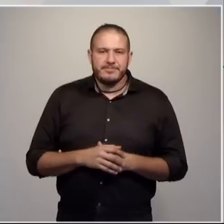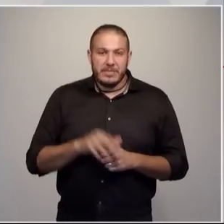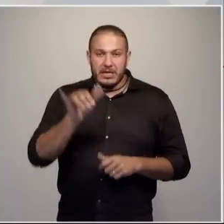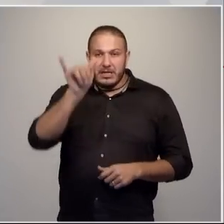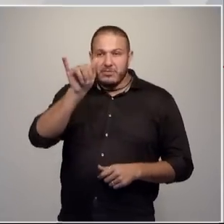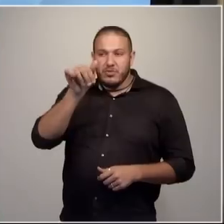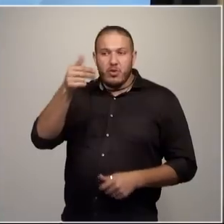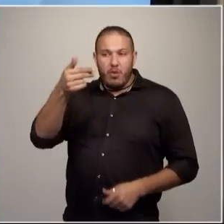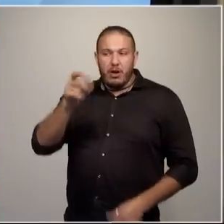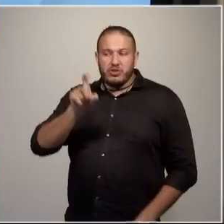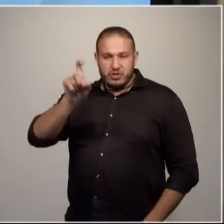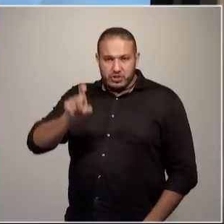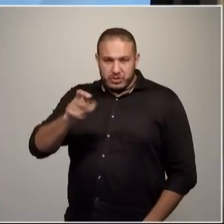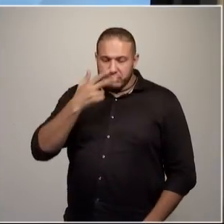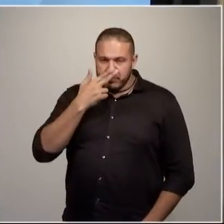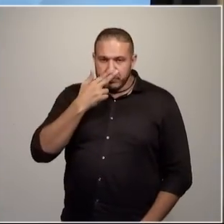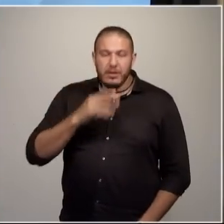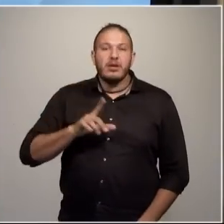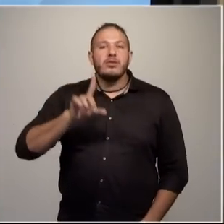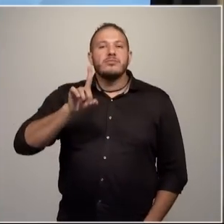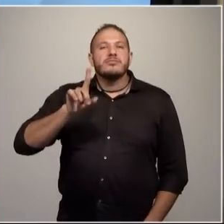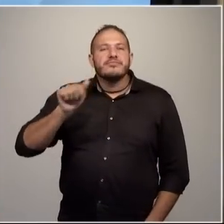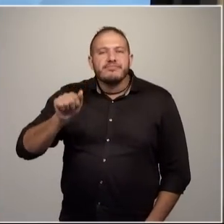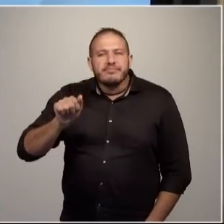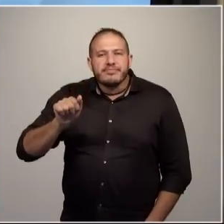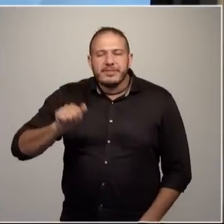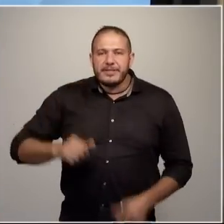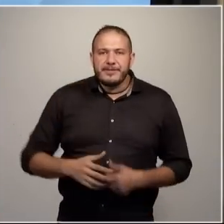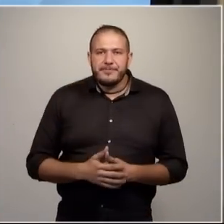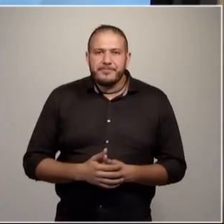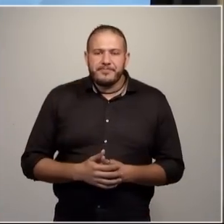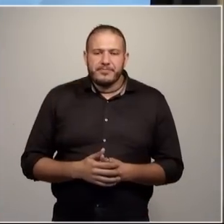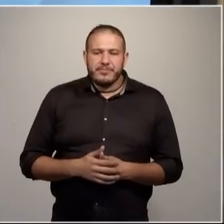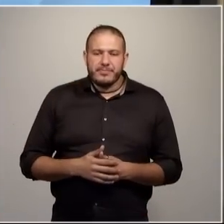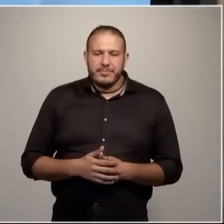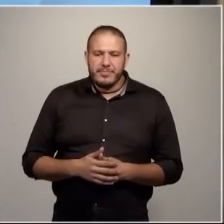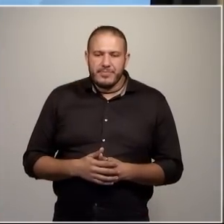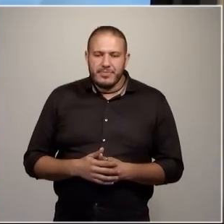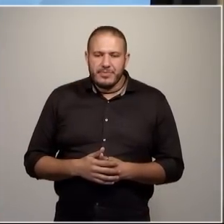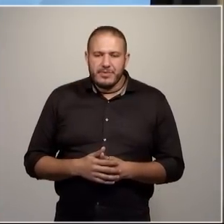O domínio de integração é essa região.